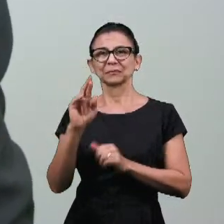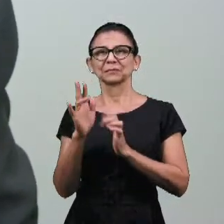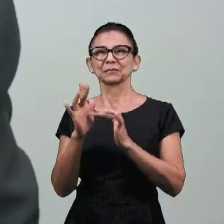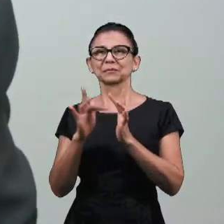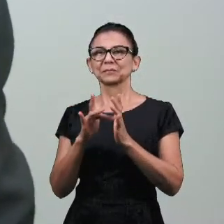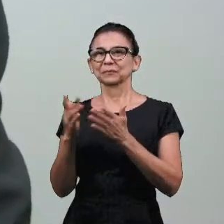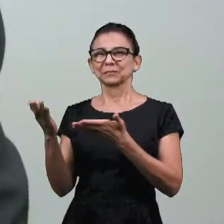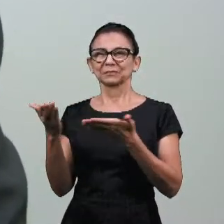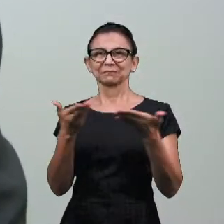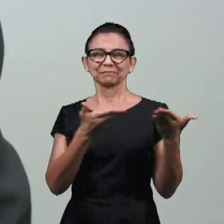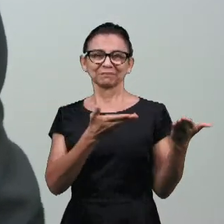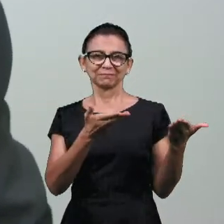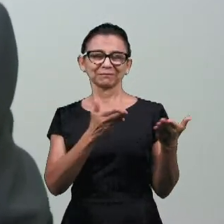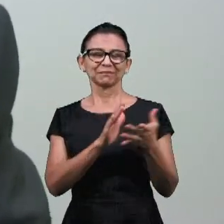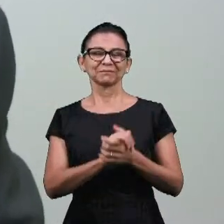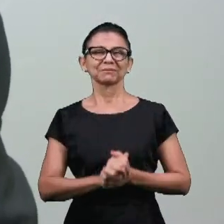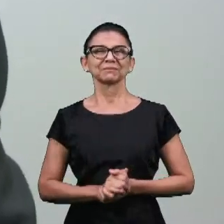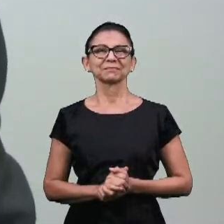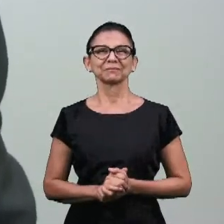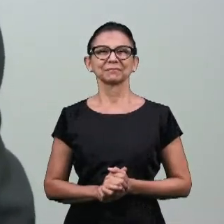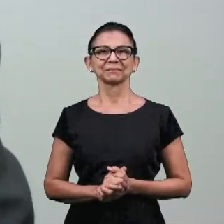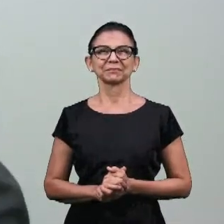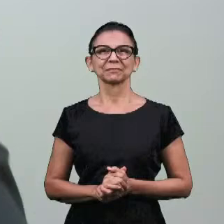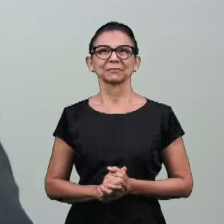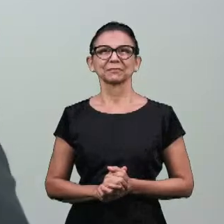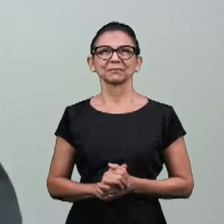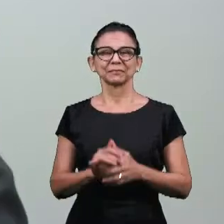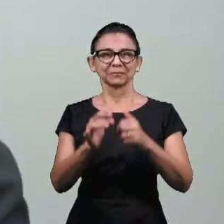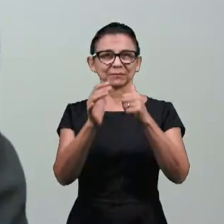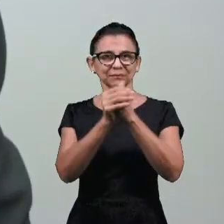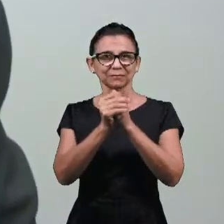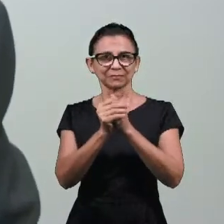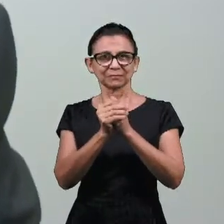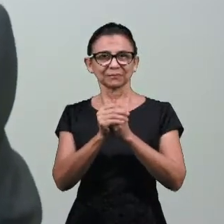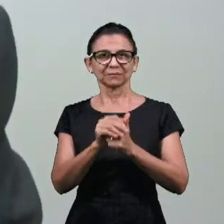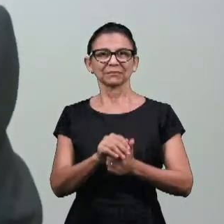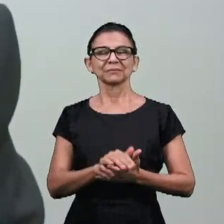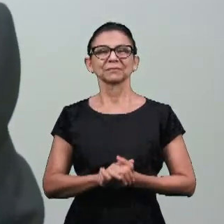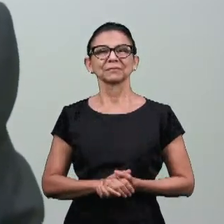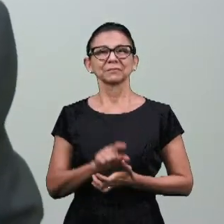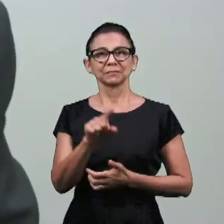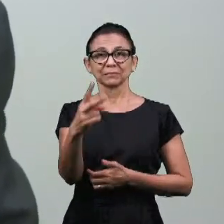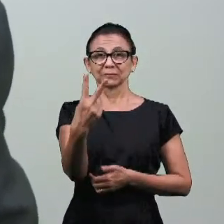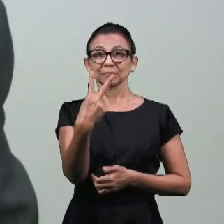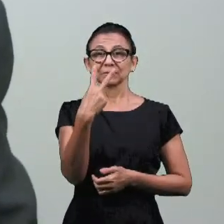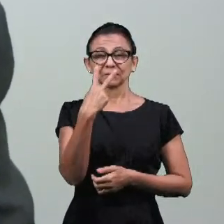paz do Senhor Elias, a paz do Senhor para todos. Até daqui a pouco. Amém. E a você que está nos